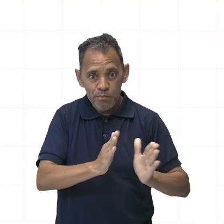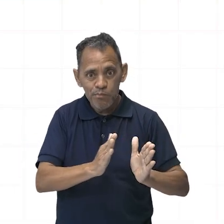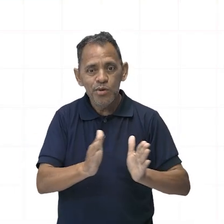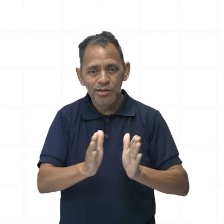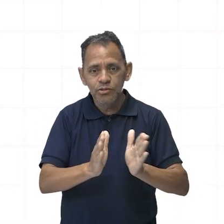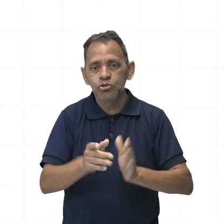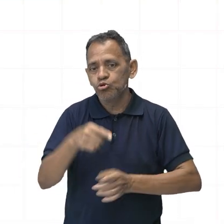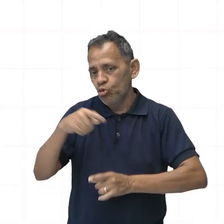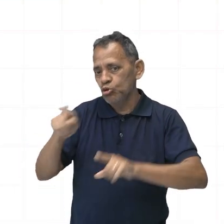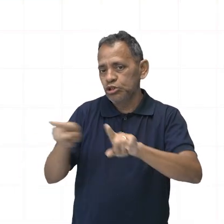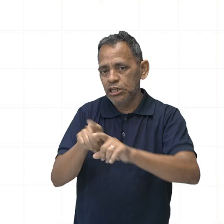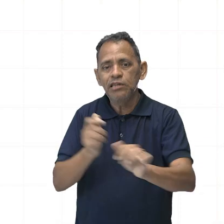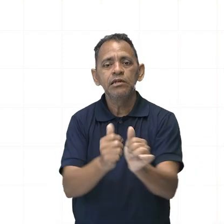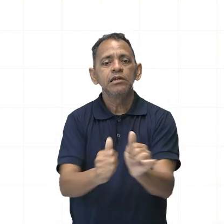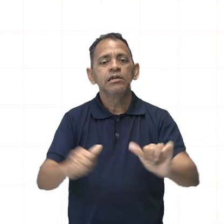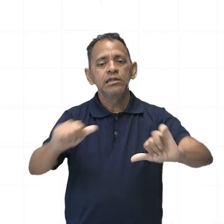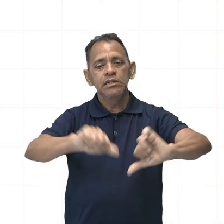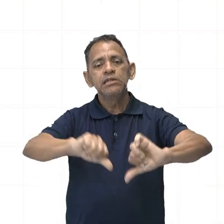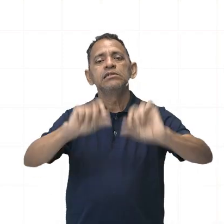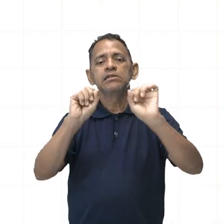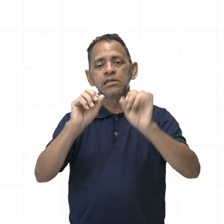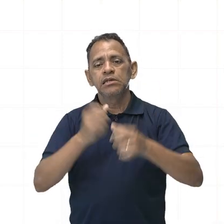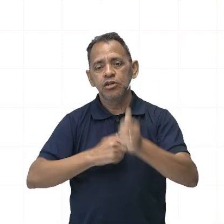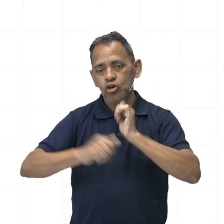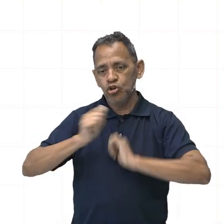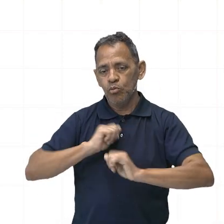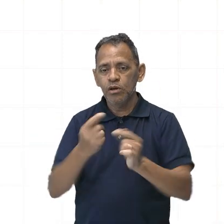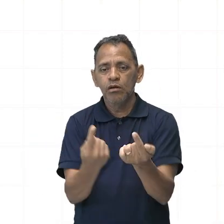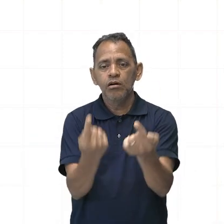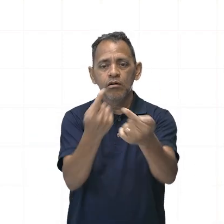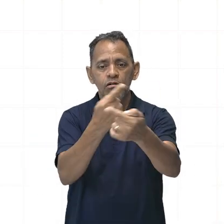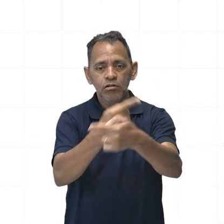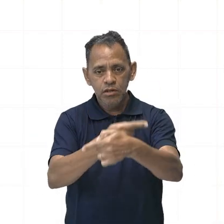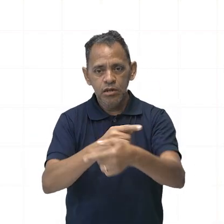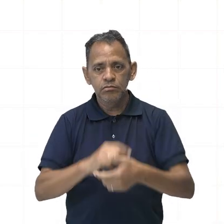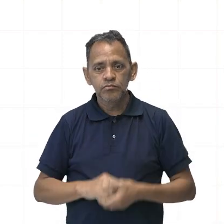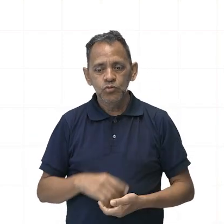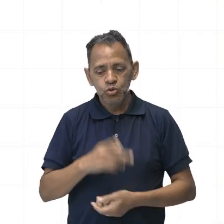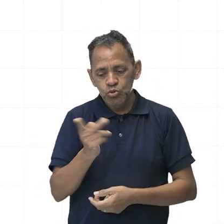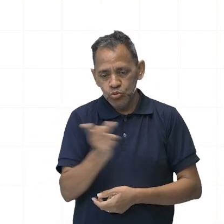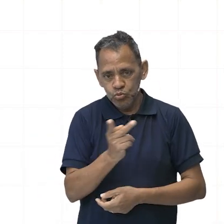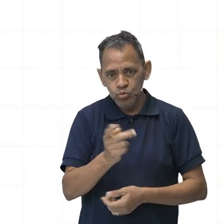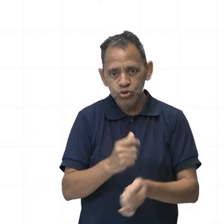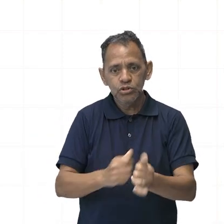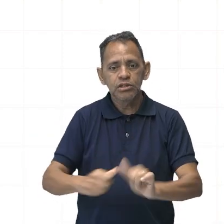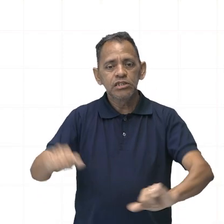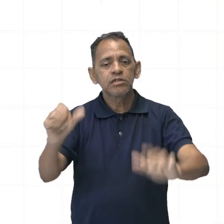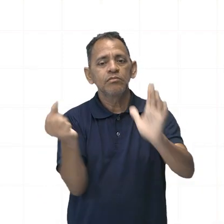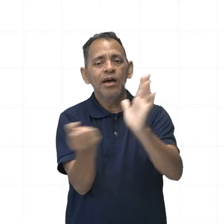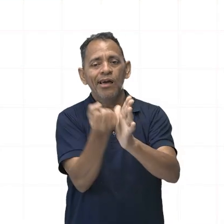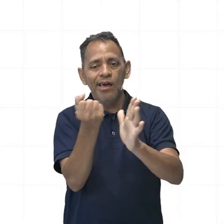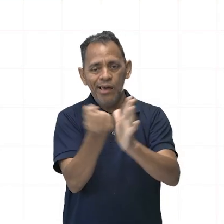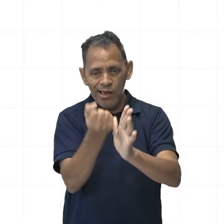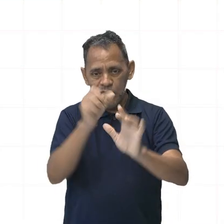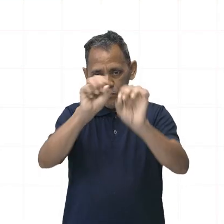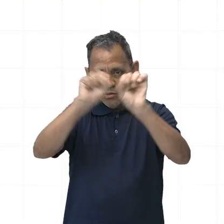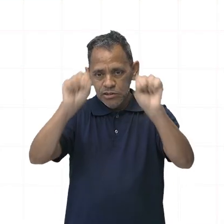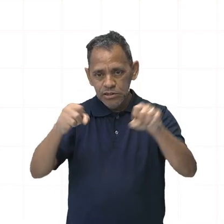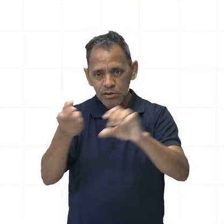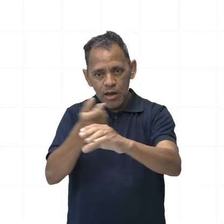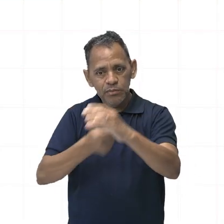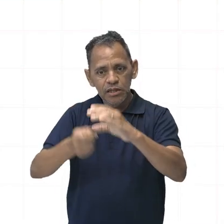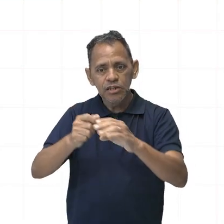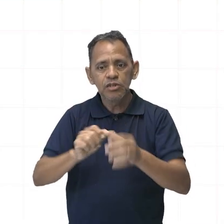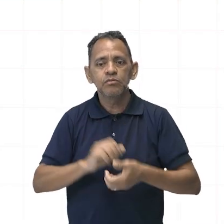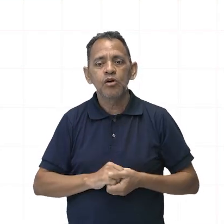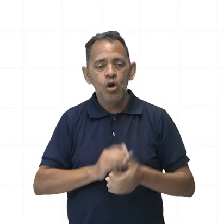crises econômicas que vai ser totalmente o inverso. Então, duas crises que foram aí que marcaram o sistema capitalista,